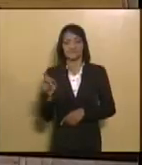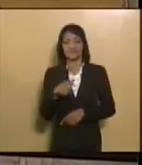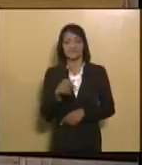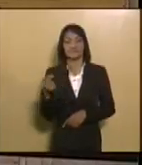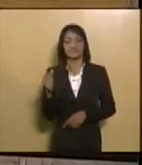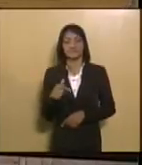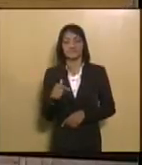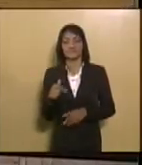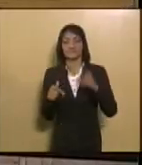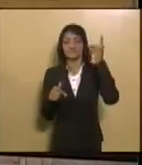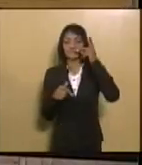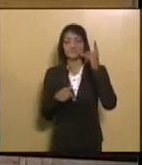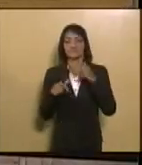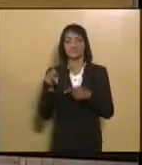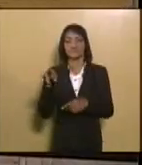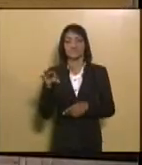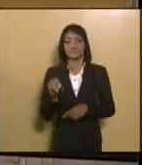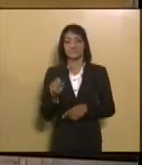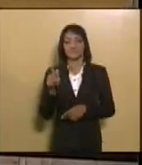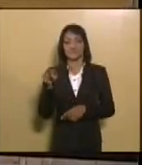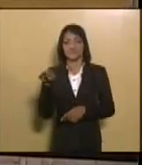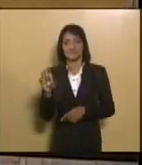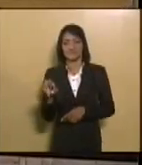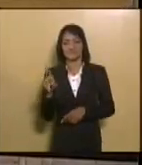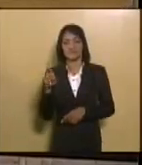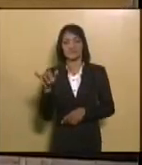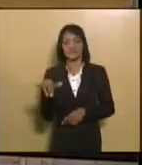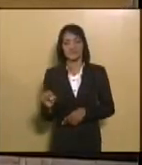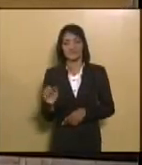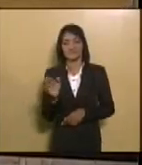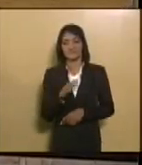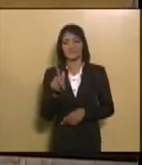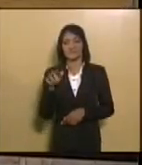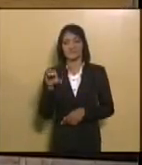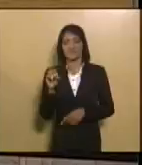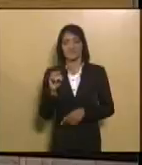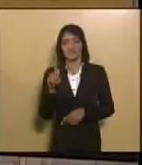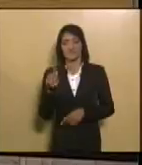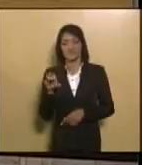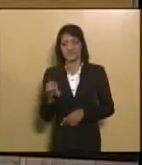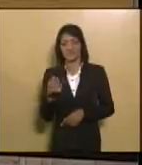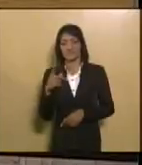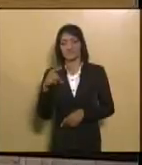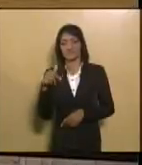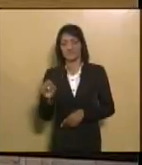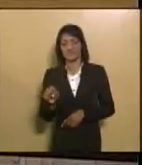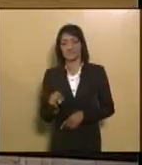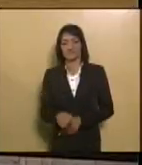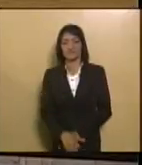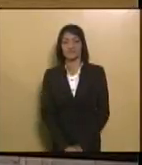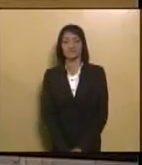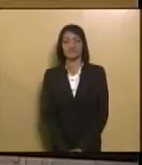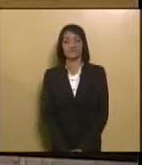605/2017, de autoria do deputado Augusto Bezerra, Gorete Reis, Jorge Passos.